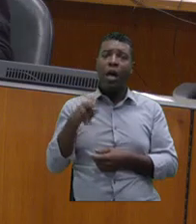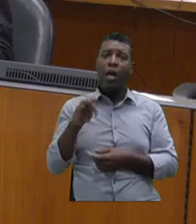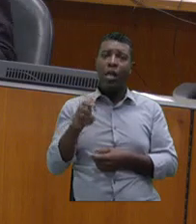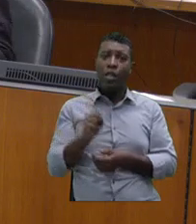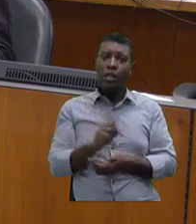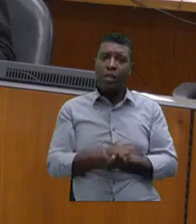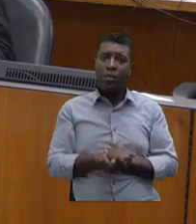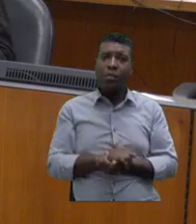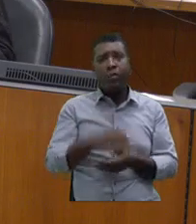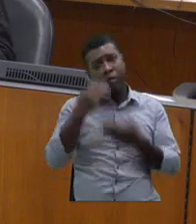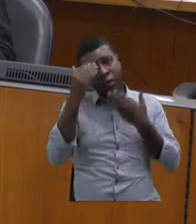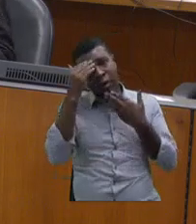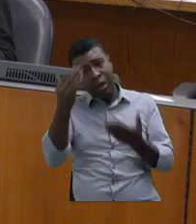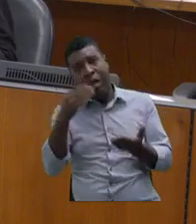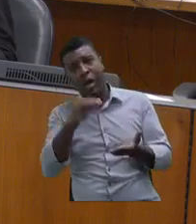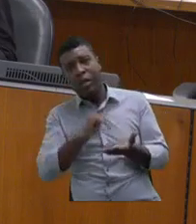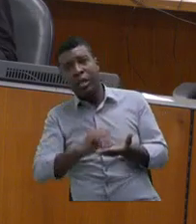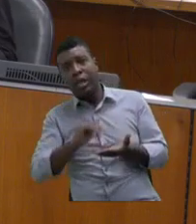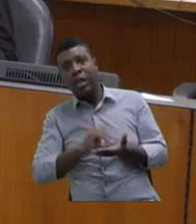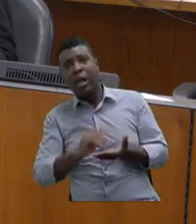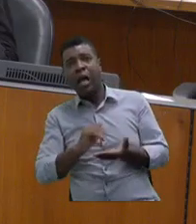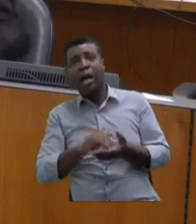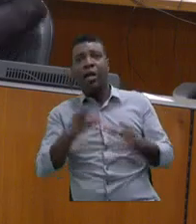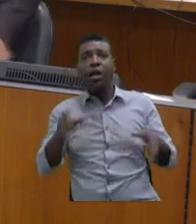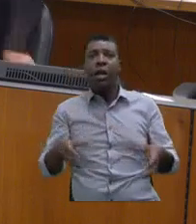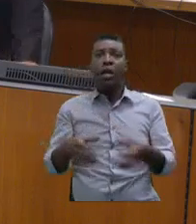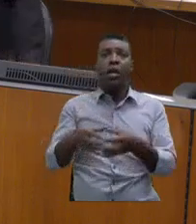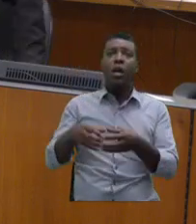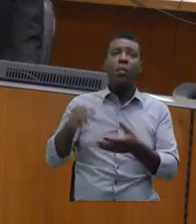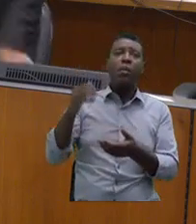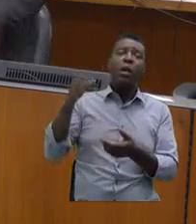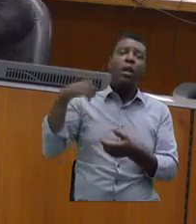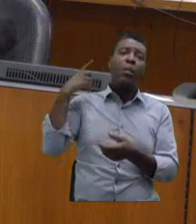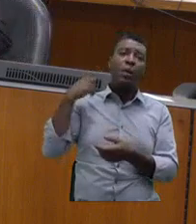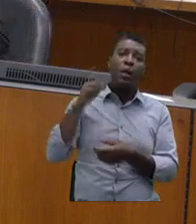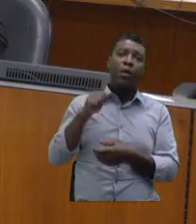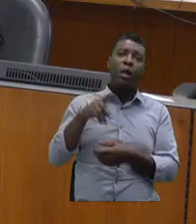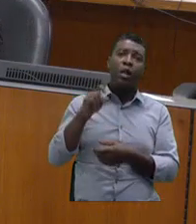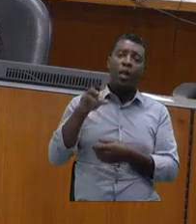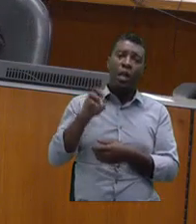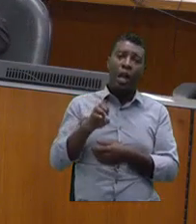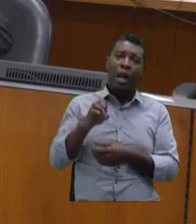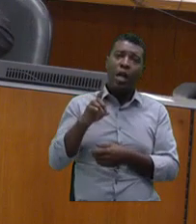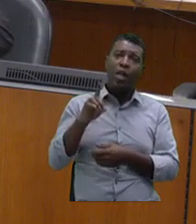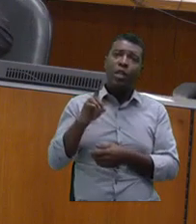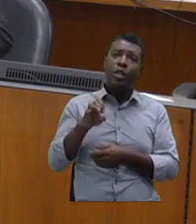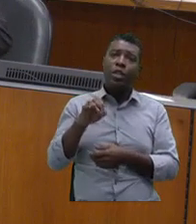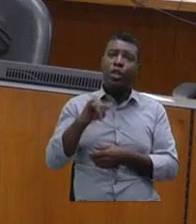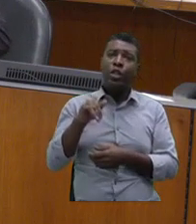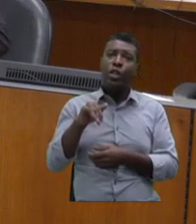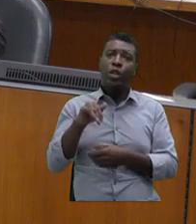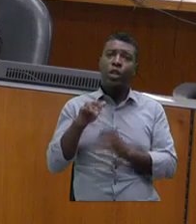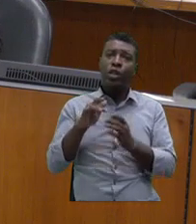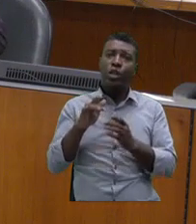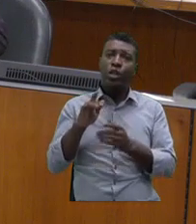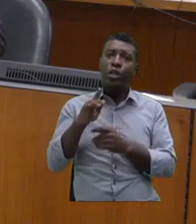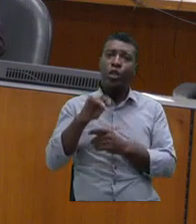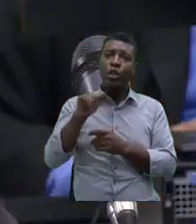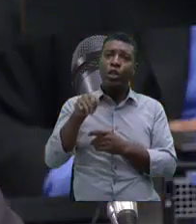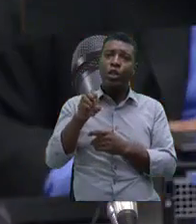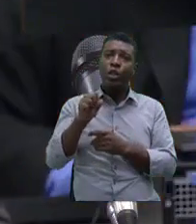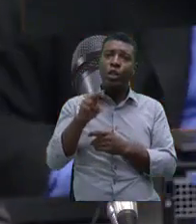secretário Veônidas, toda a sua equipe, deputado André de Jesus. O meu nem é para fazer pergunta, mas é para